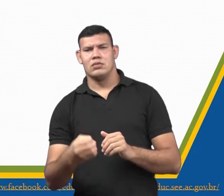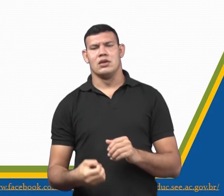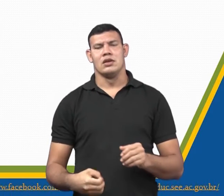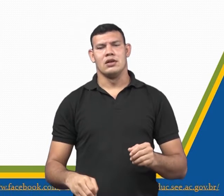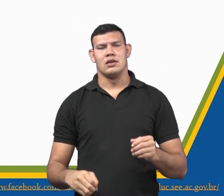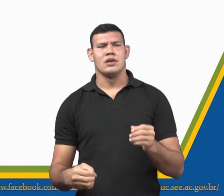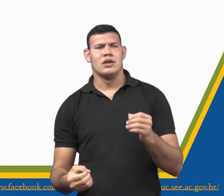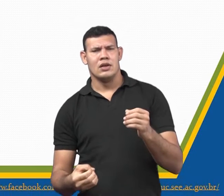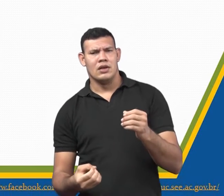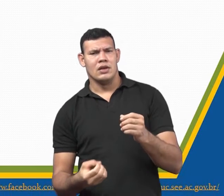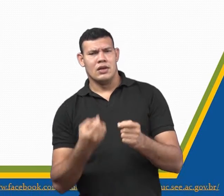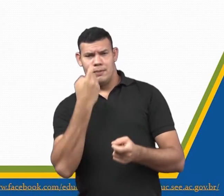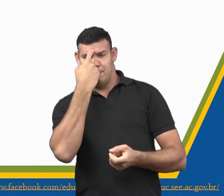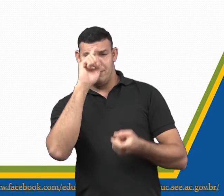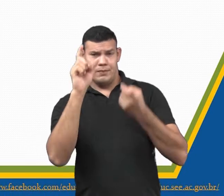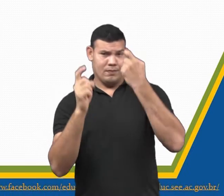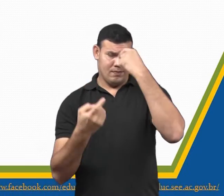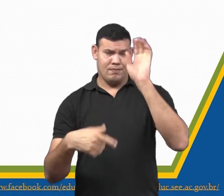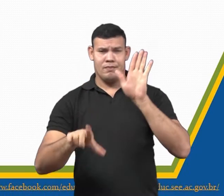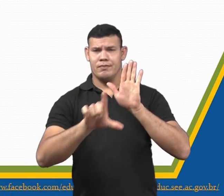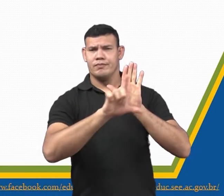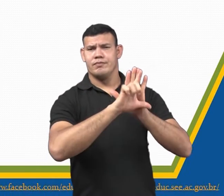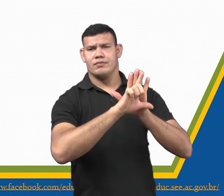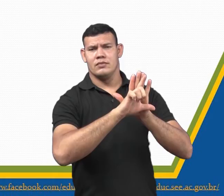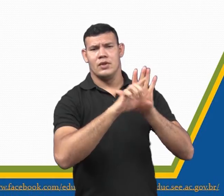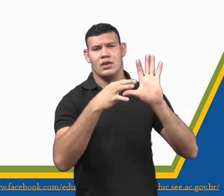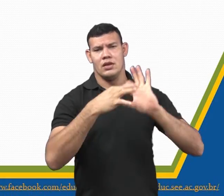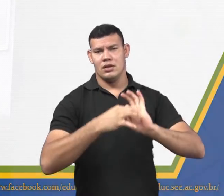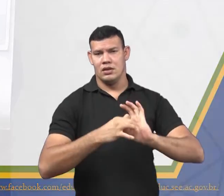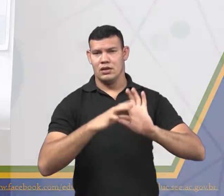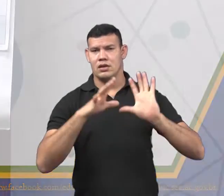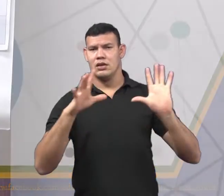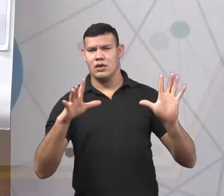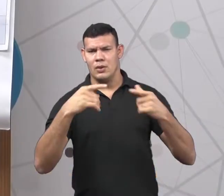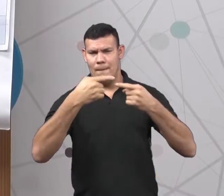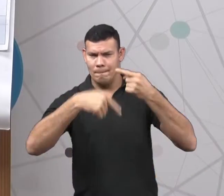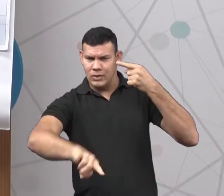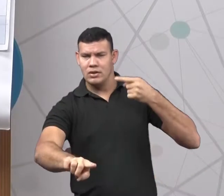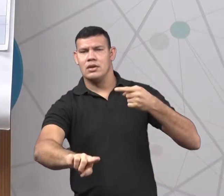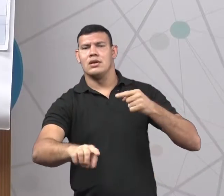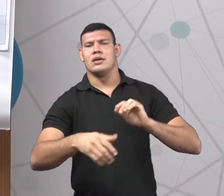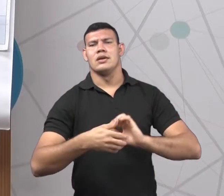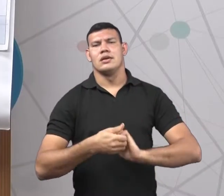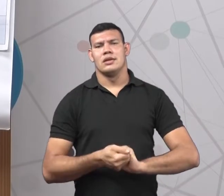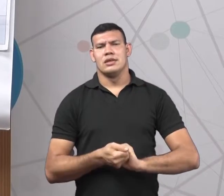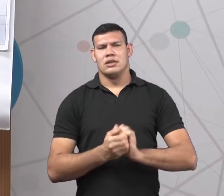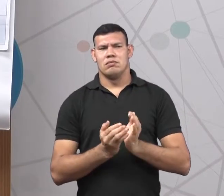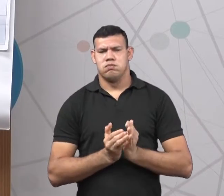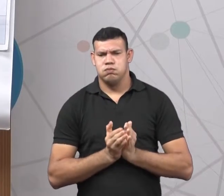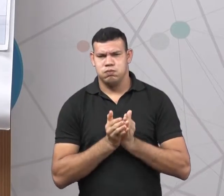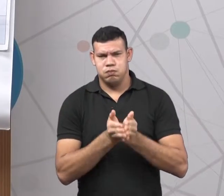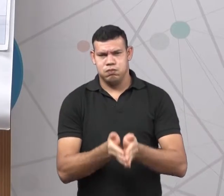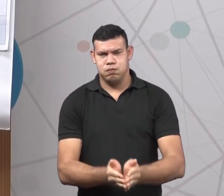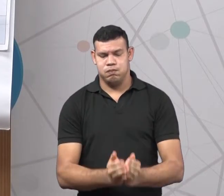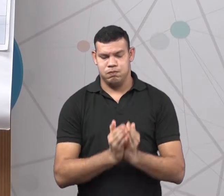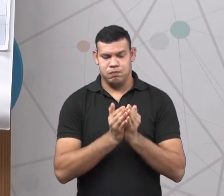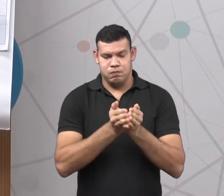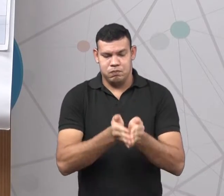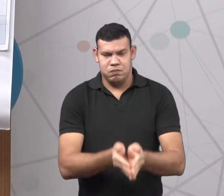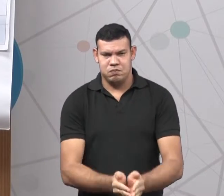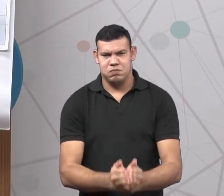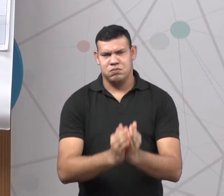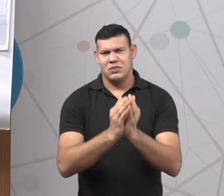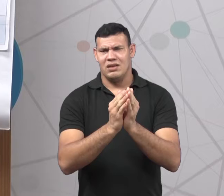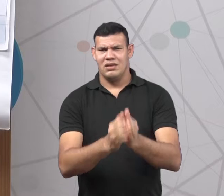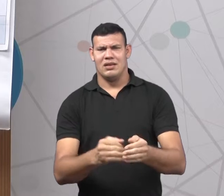1850, quando foi decretada a Lei Eusébio de Queiroz. Então, esse tráfico de negros, ele durou cerca